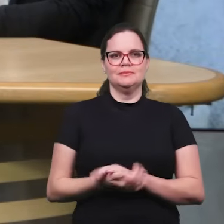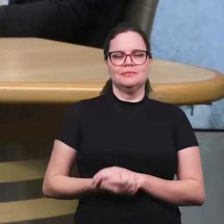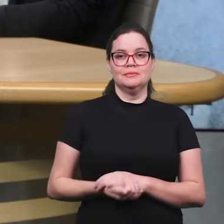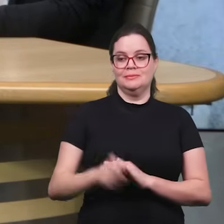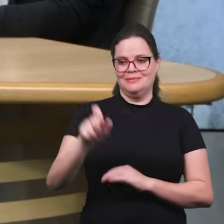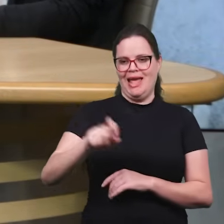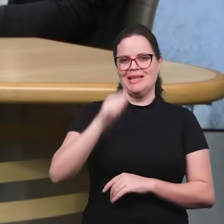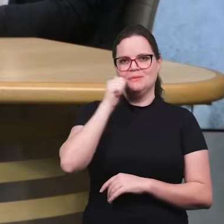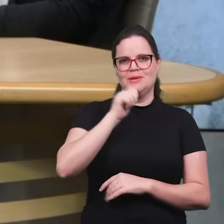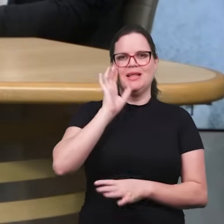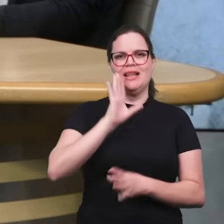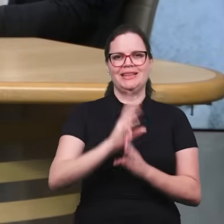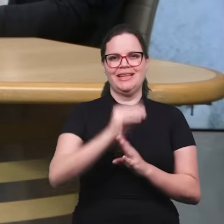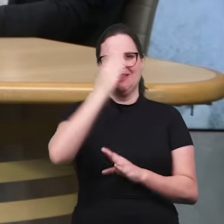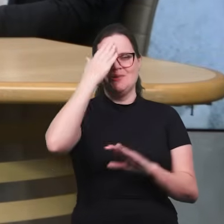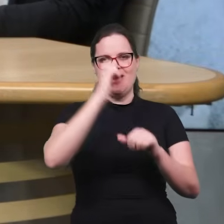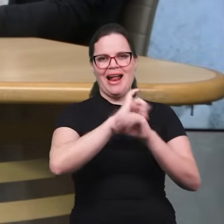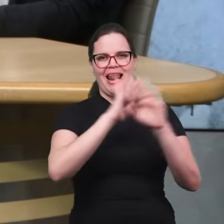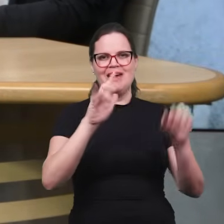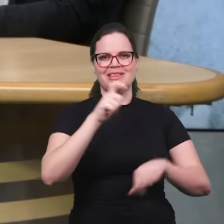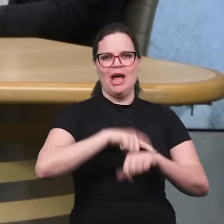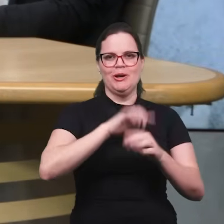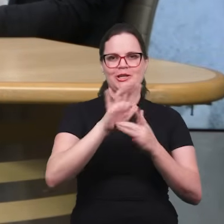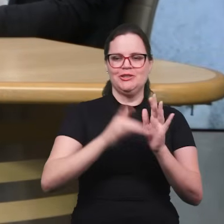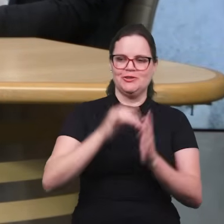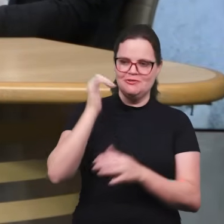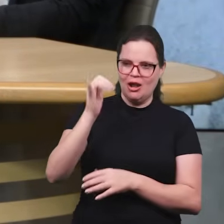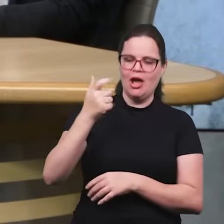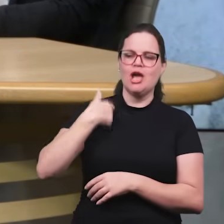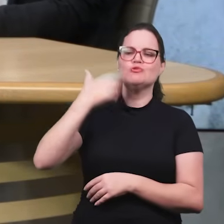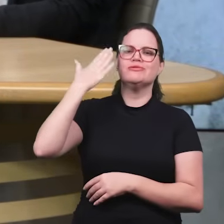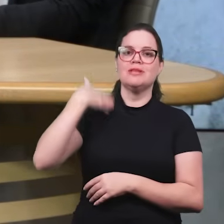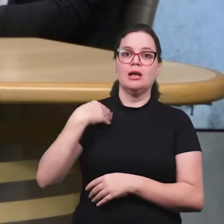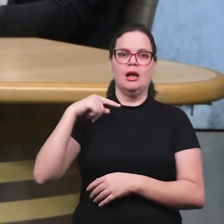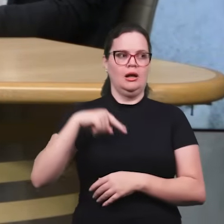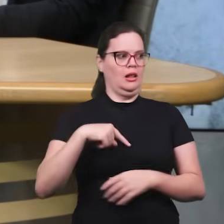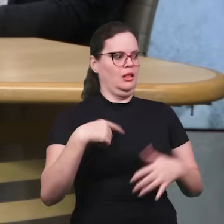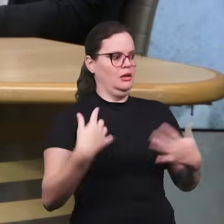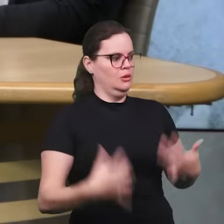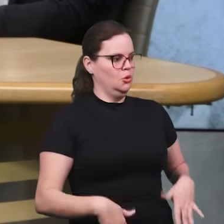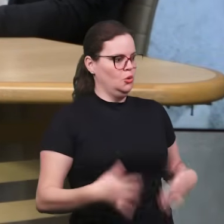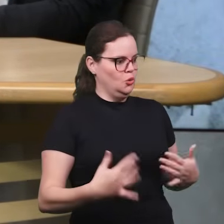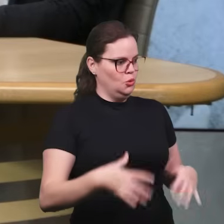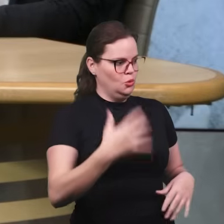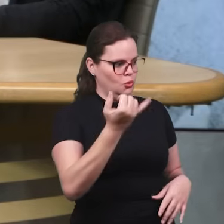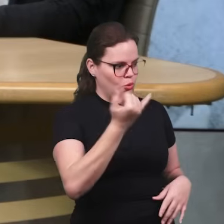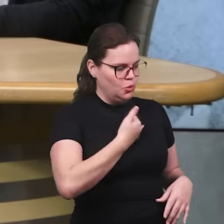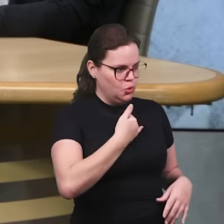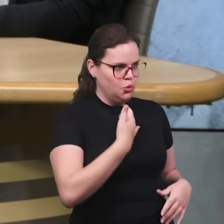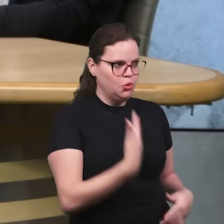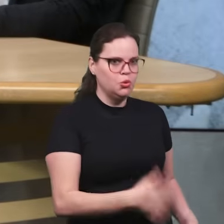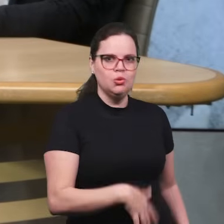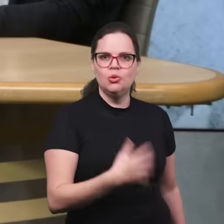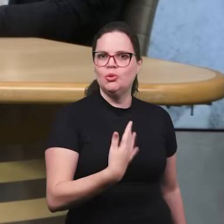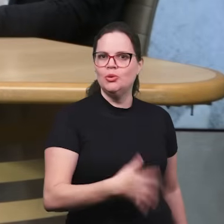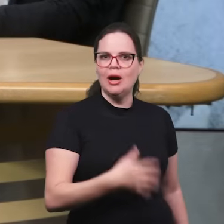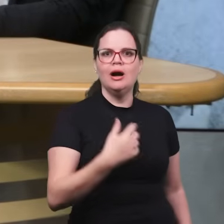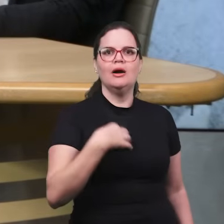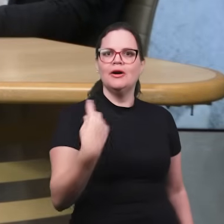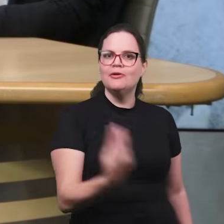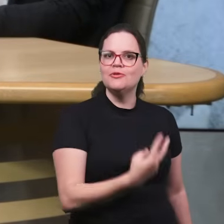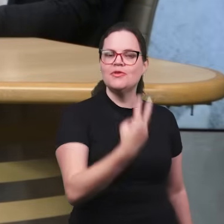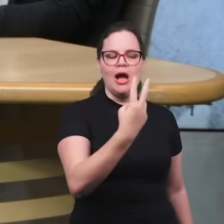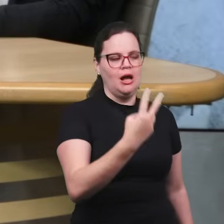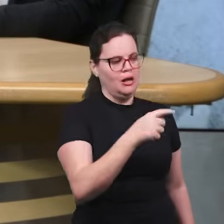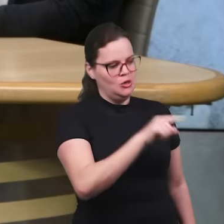a palavra do Senhor ali, né? Ela deu valor àquela palavra, àquela profecia que foi dita. Ela entendeu que não vinha de uma parte